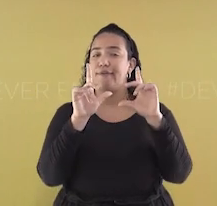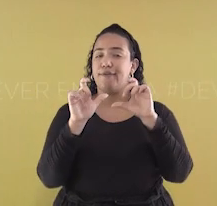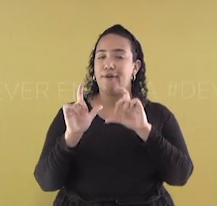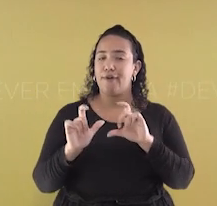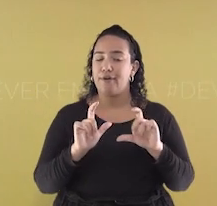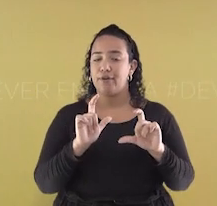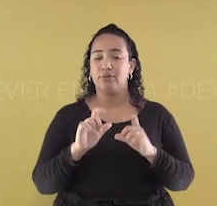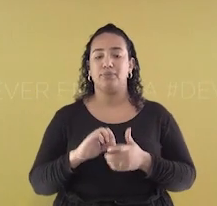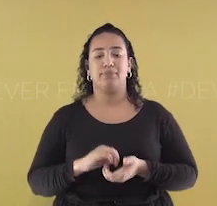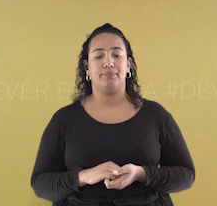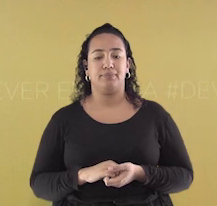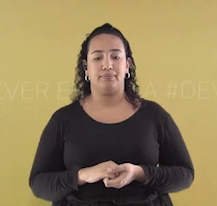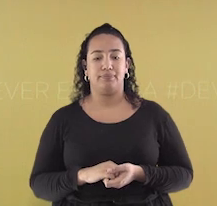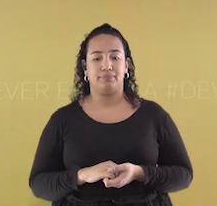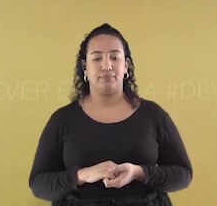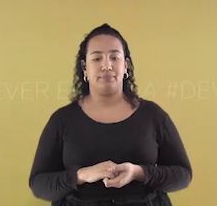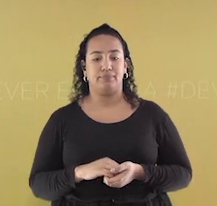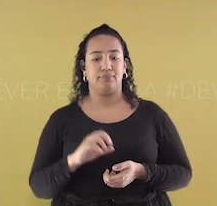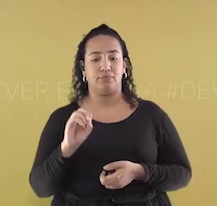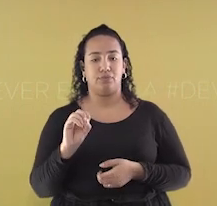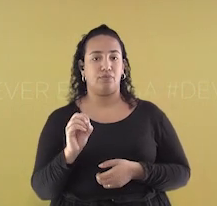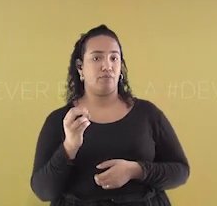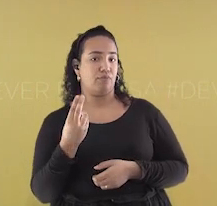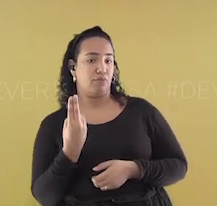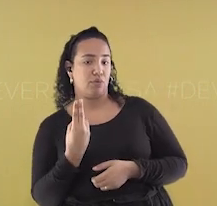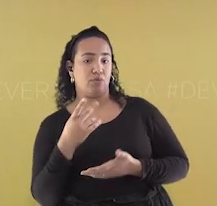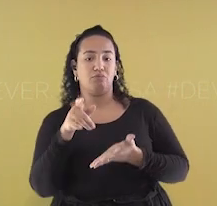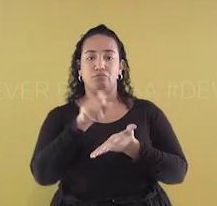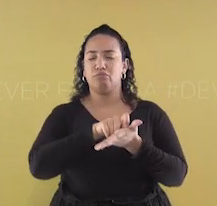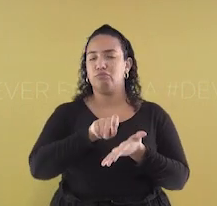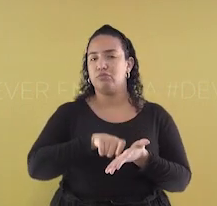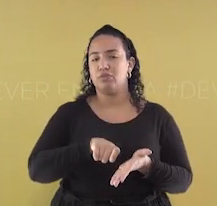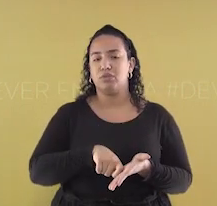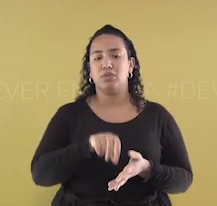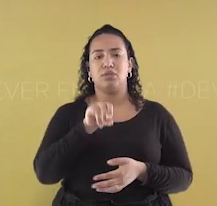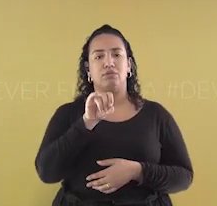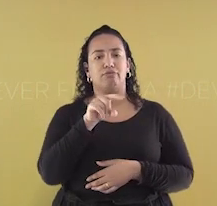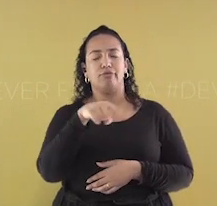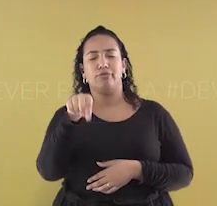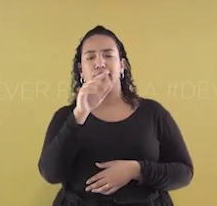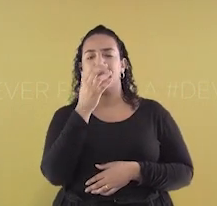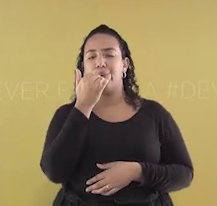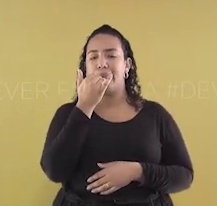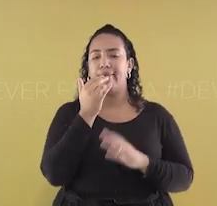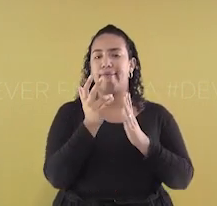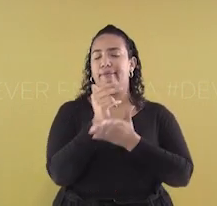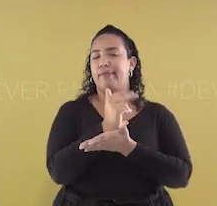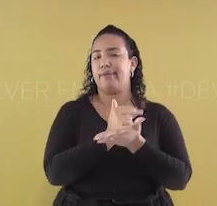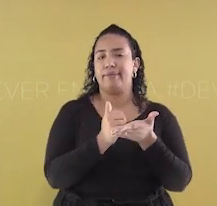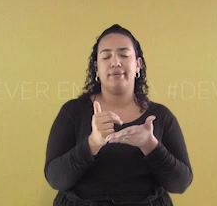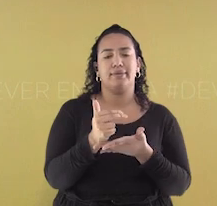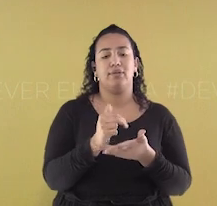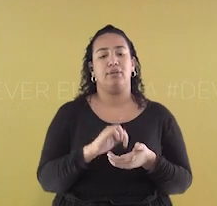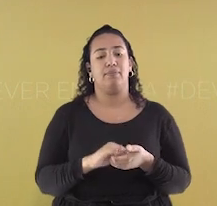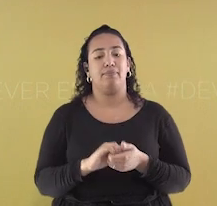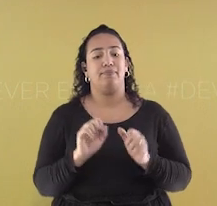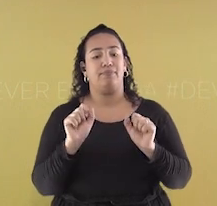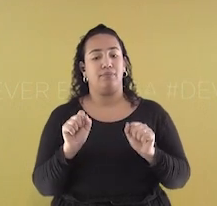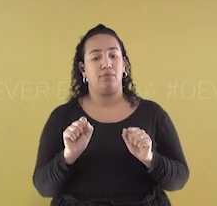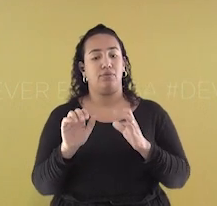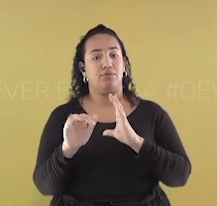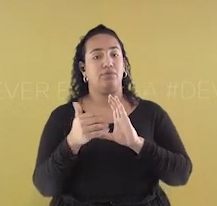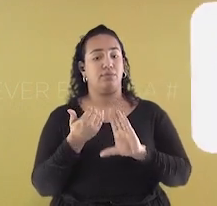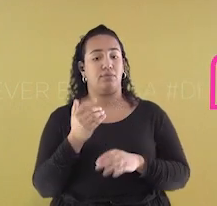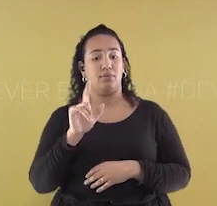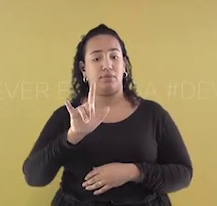também a resposta, as fotos ou uma escrita, né, do que vocês comeram, um desenho, uma coisa bem